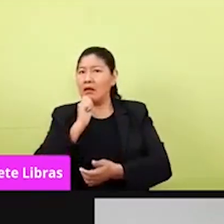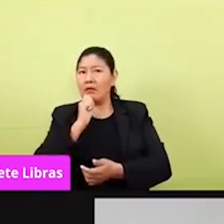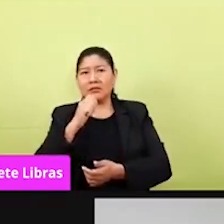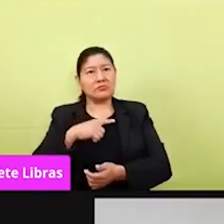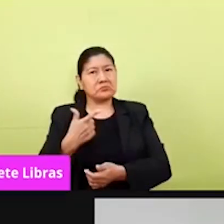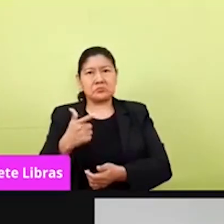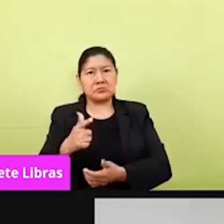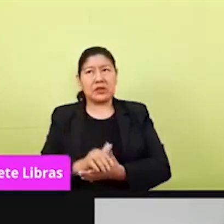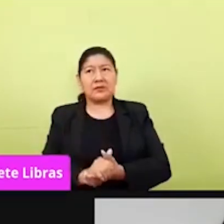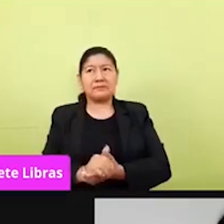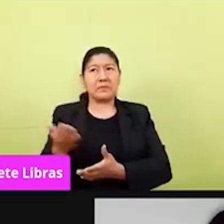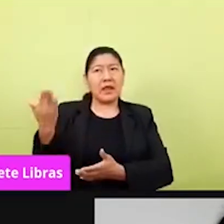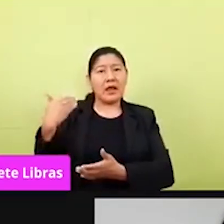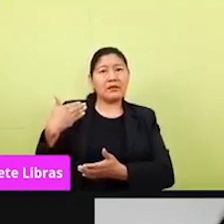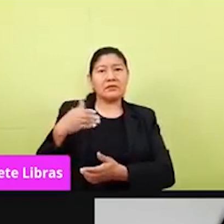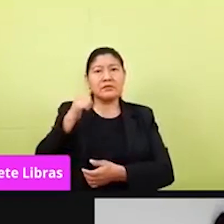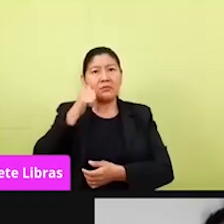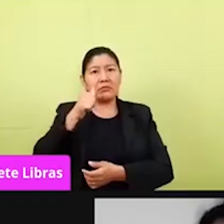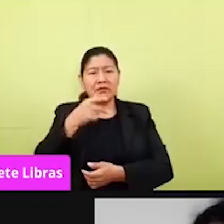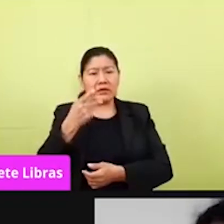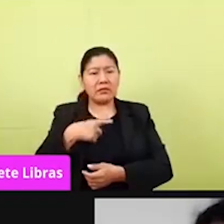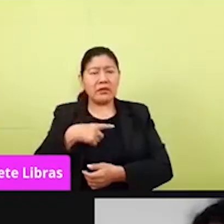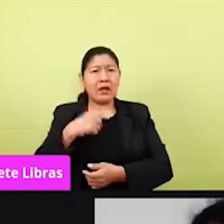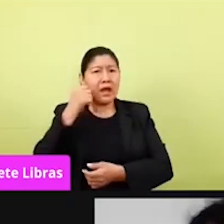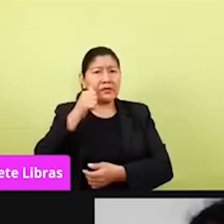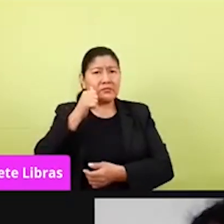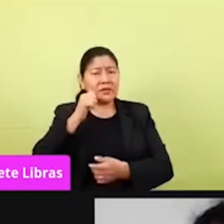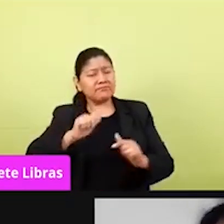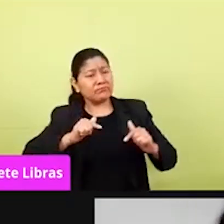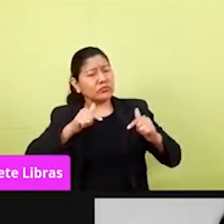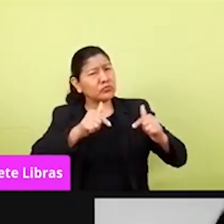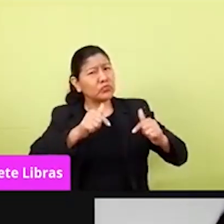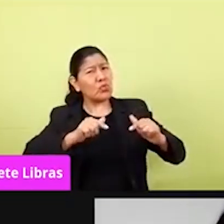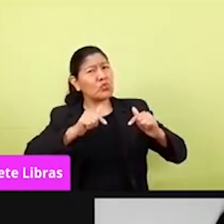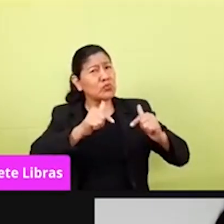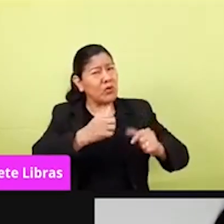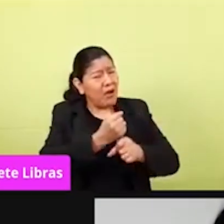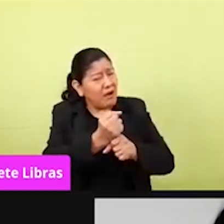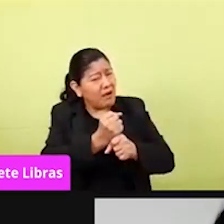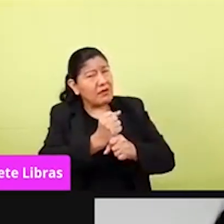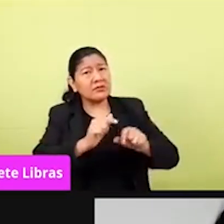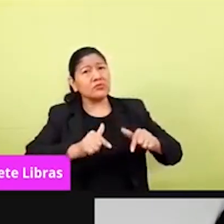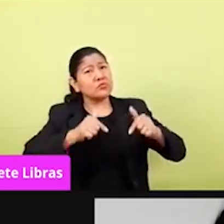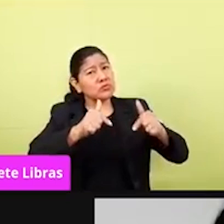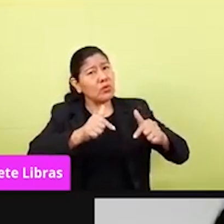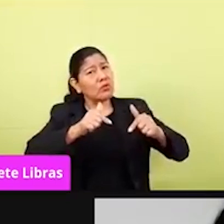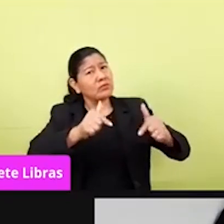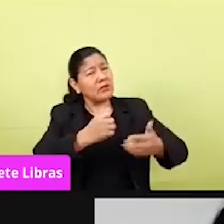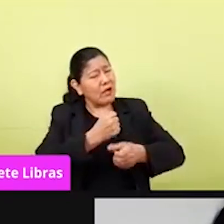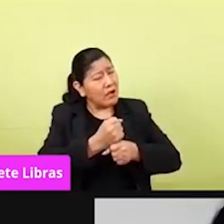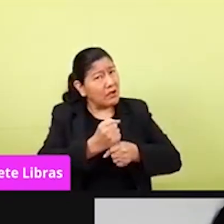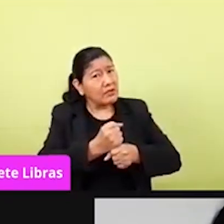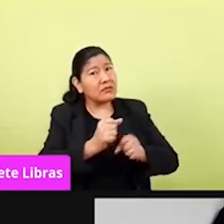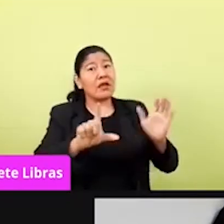né, que as mulheres lutaram muito, Isso. Continuam lutando, né, muitas mulheres morreram para que a gente possa